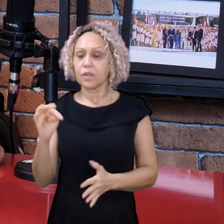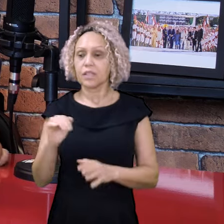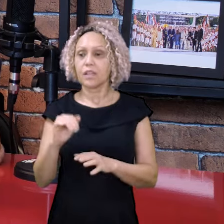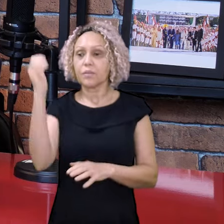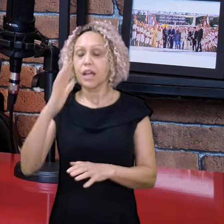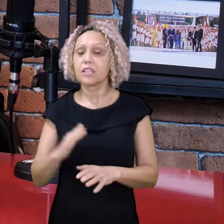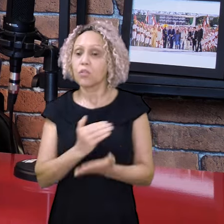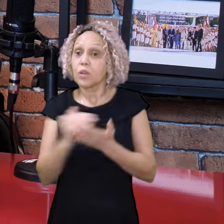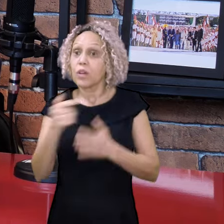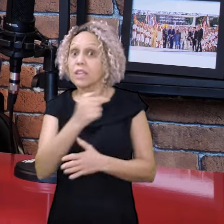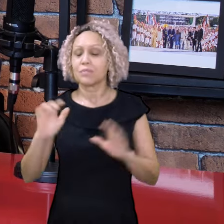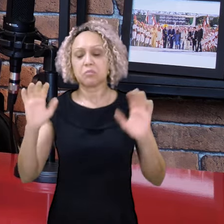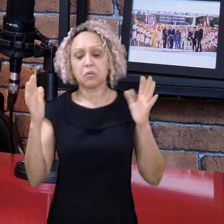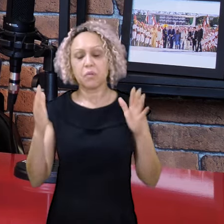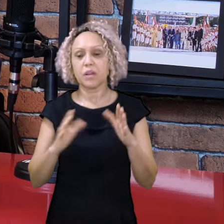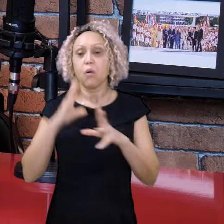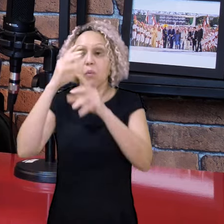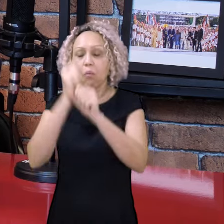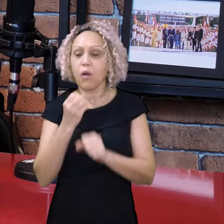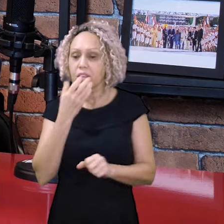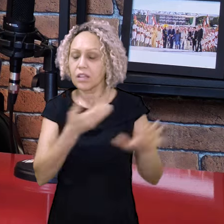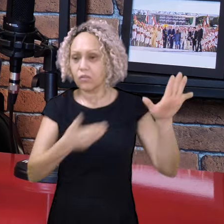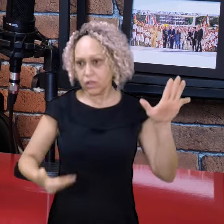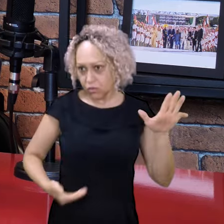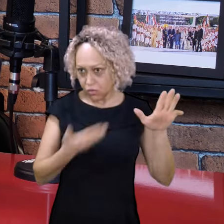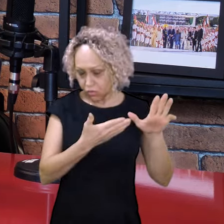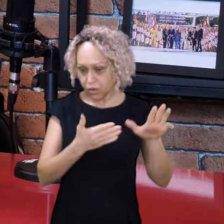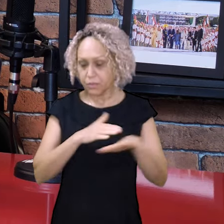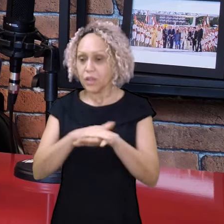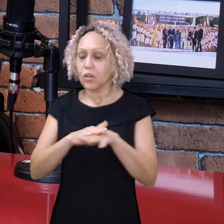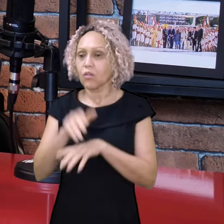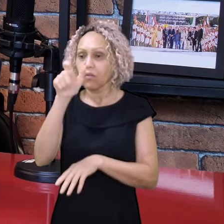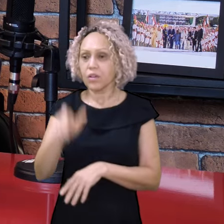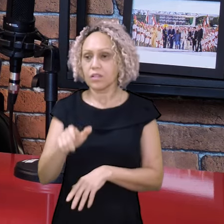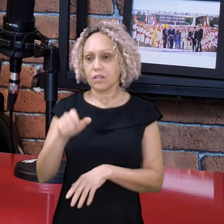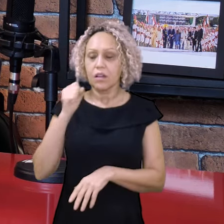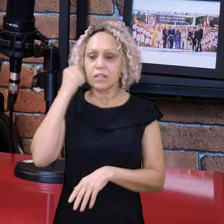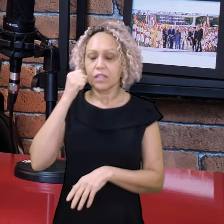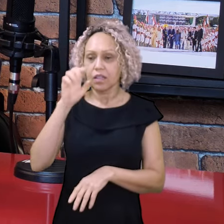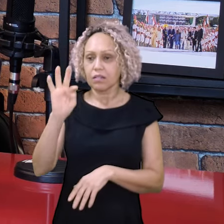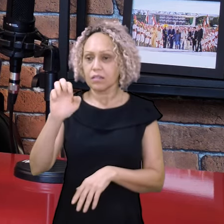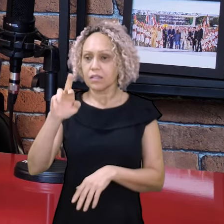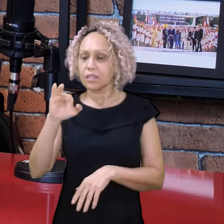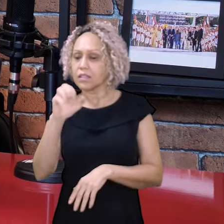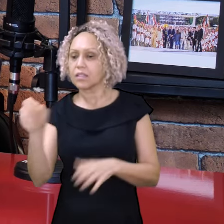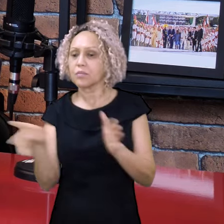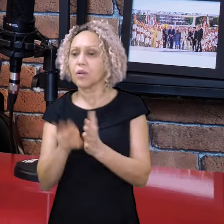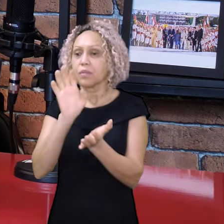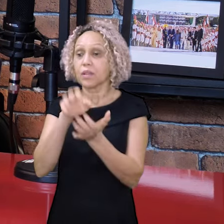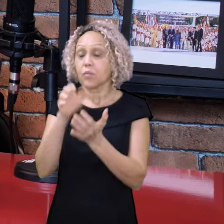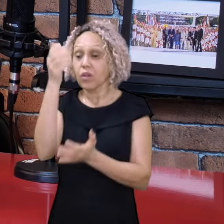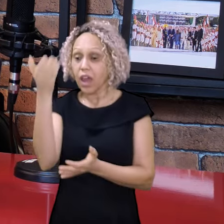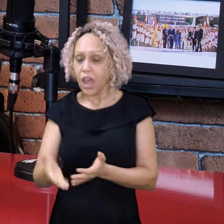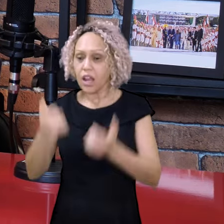O Jornal PT Brasil também começou a semana comemorando os bons resultados do governo Lula em conversa com a senadora do PT de Pernambuco,